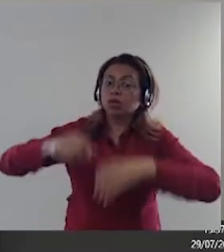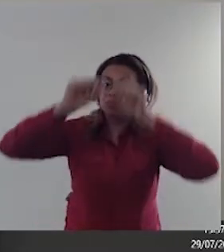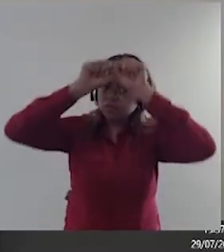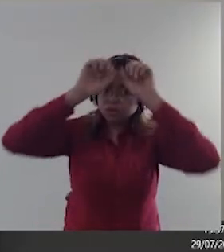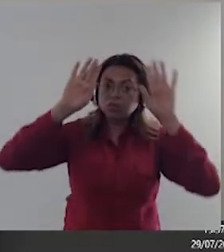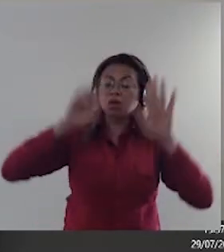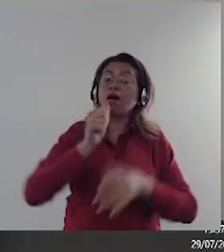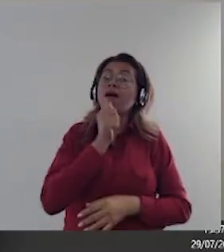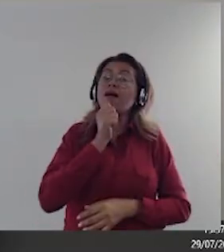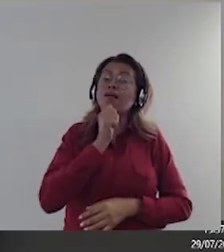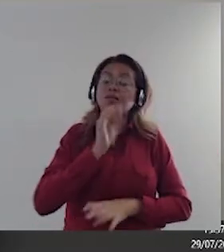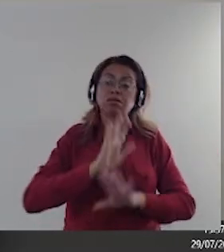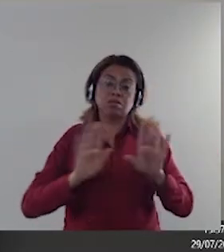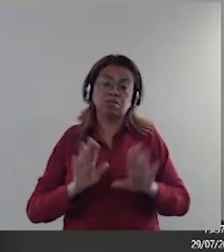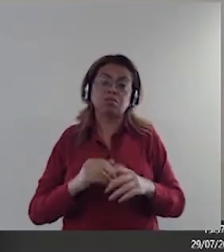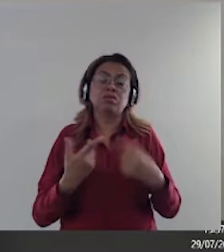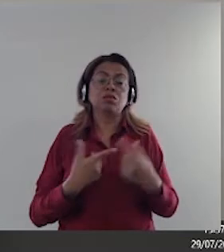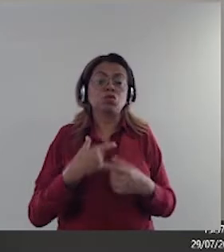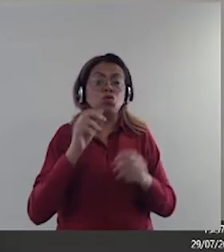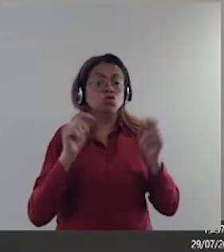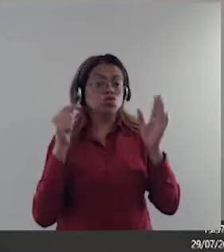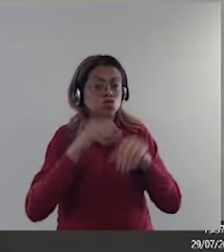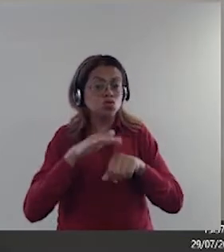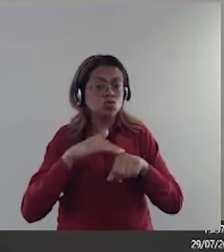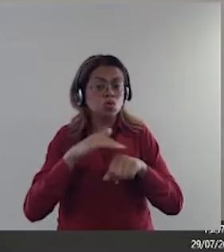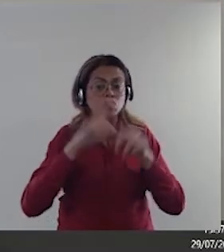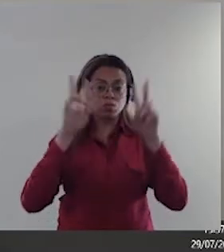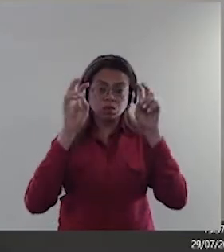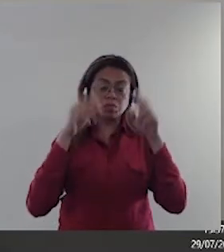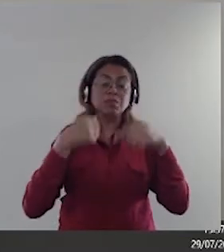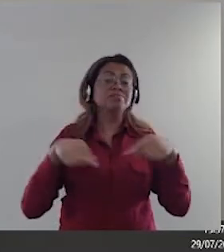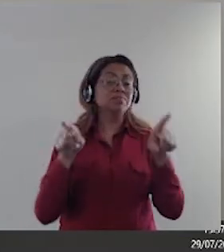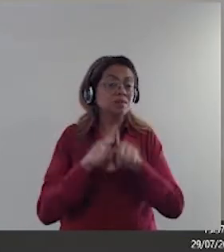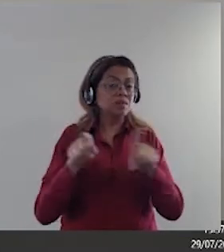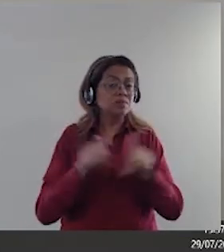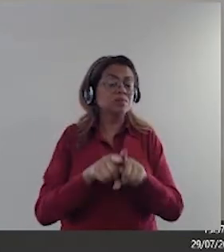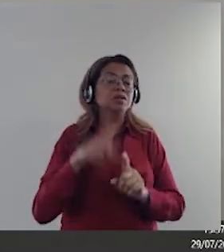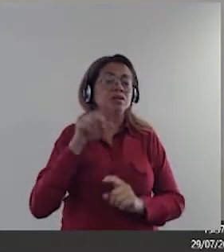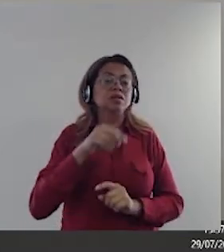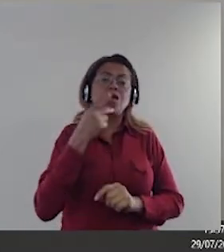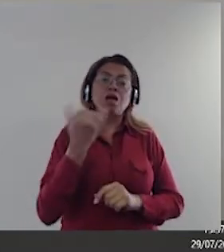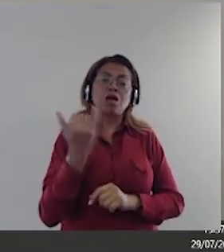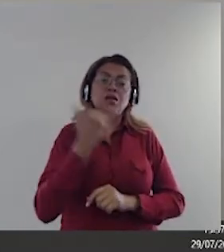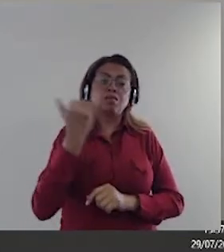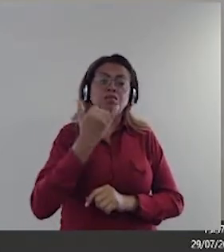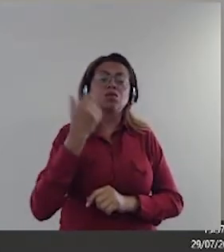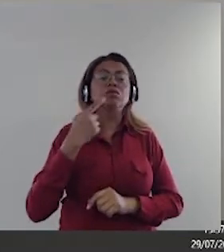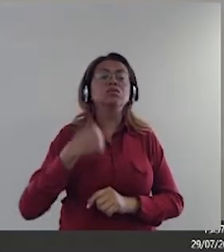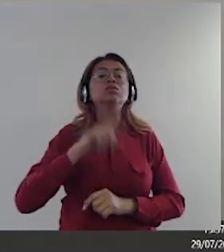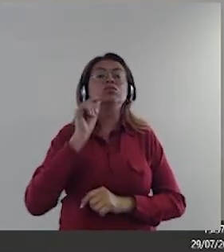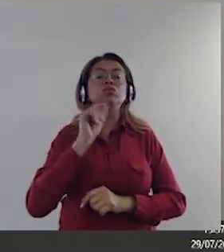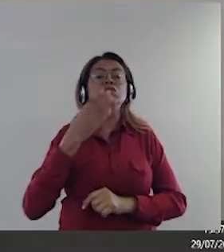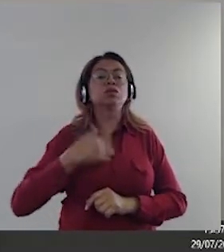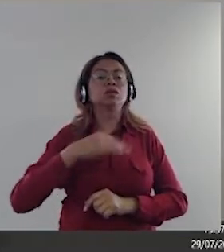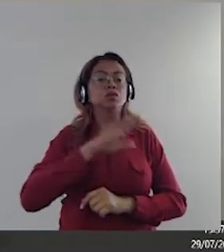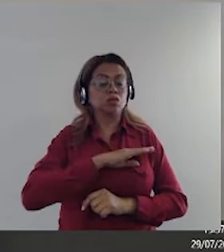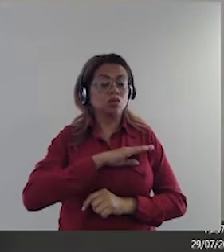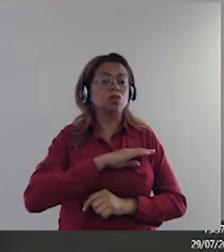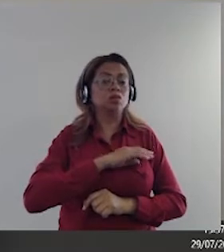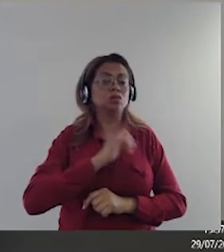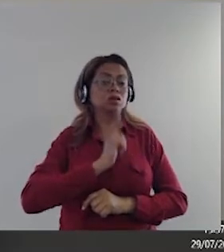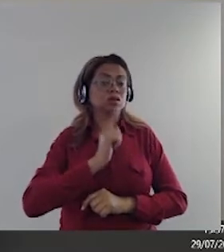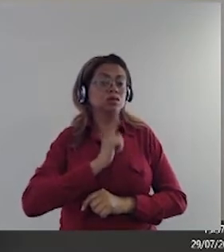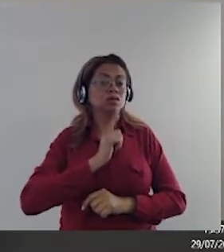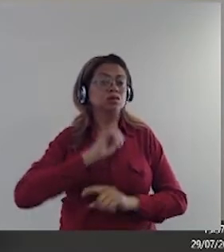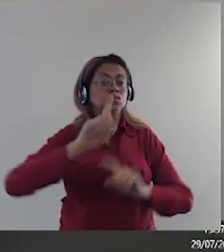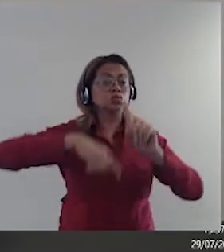algumas considerações já a respeito desse assunto. Mas um tema também que é muito interessante, também retirado dessa pesquisa, é que nós passamos a ter mais